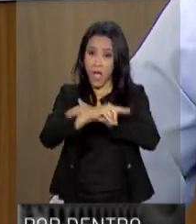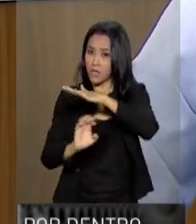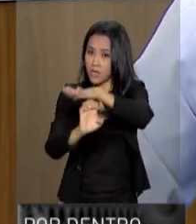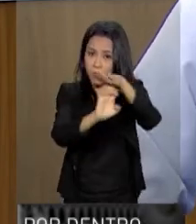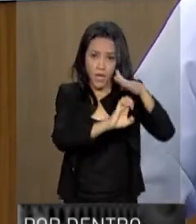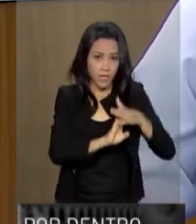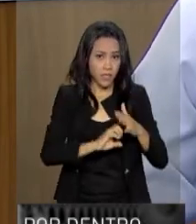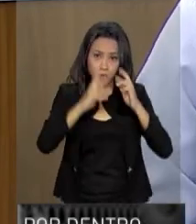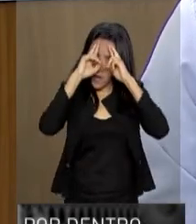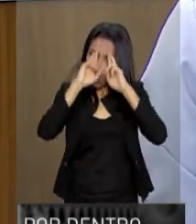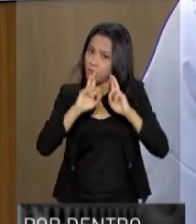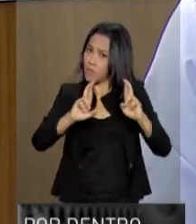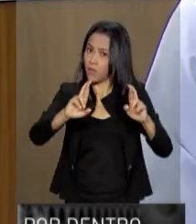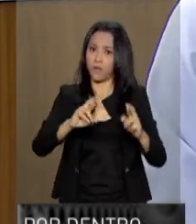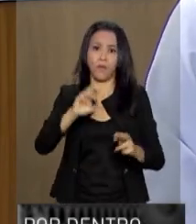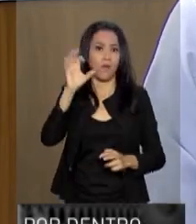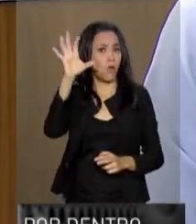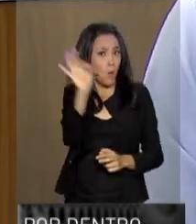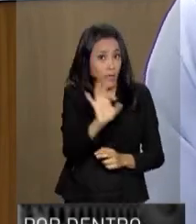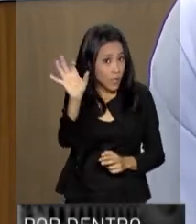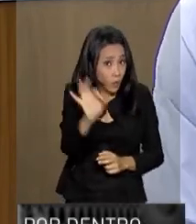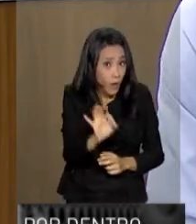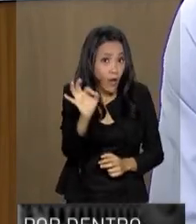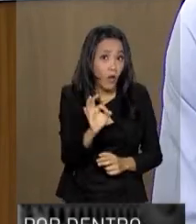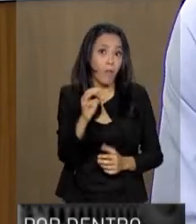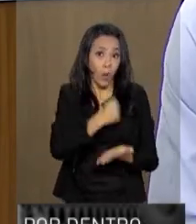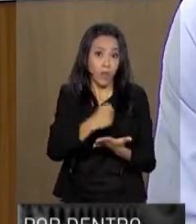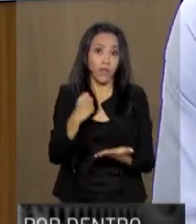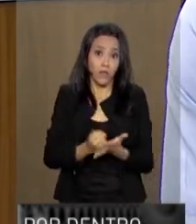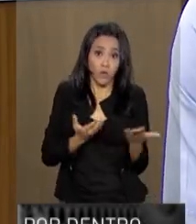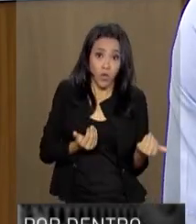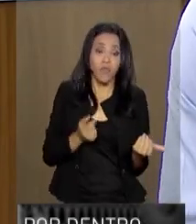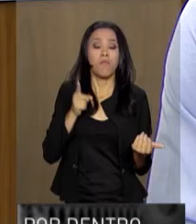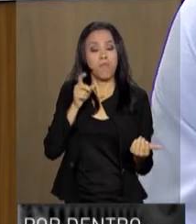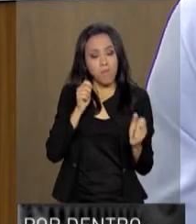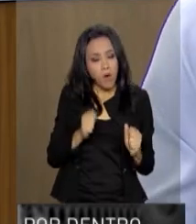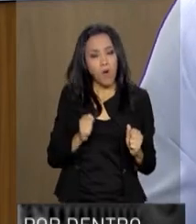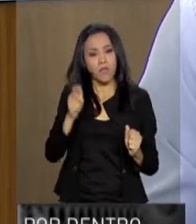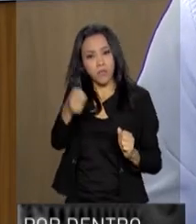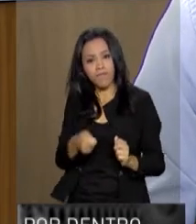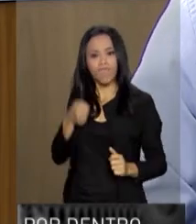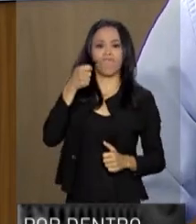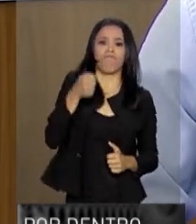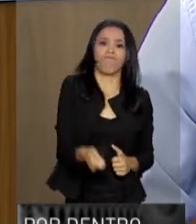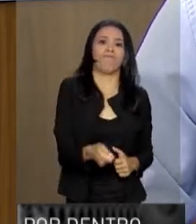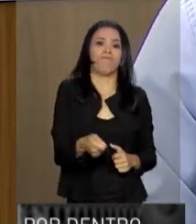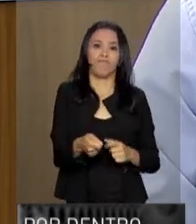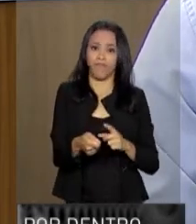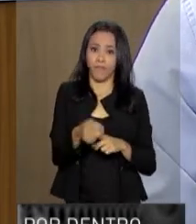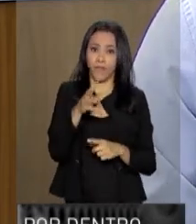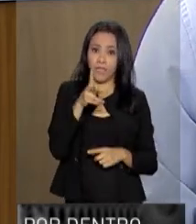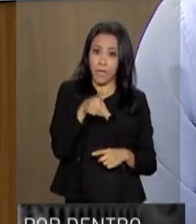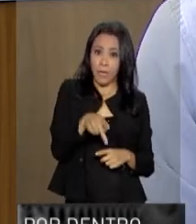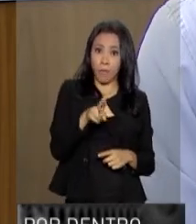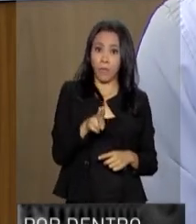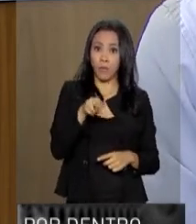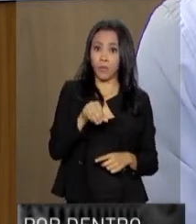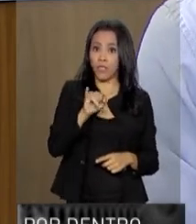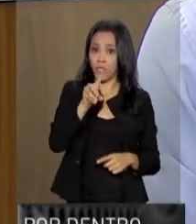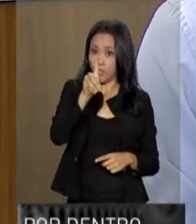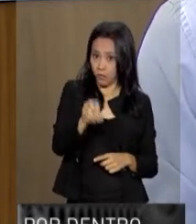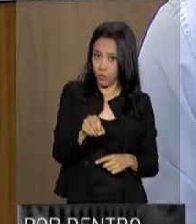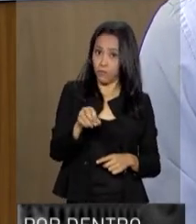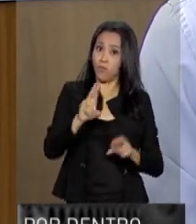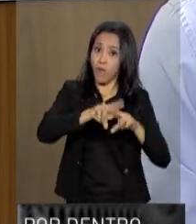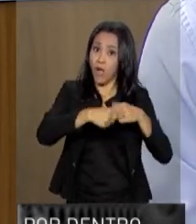no seu quadro funcional possam responder apenas às penalidades previstas na própria lei é o